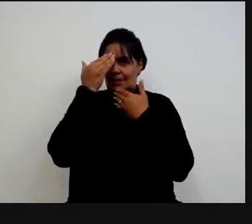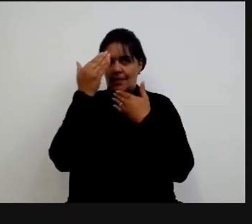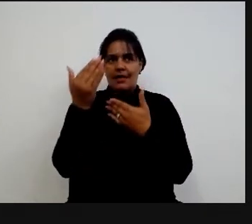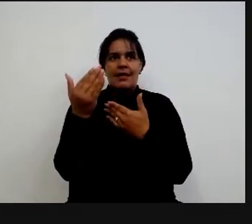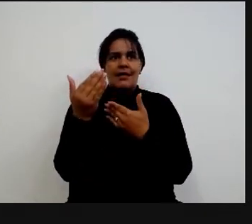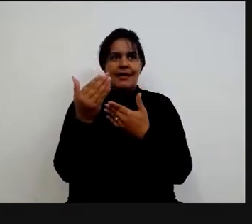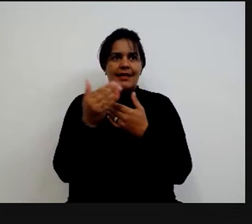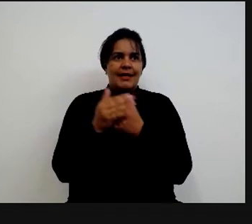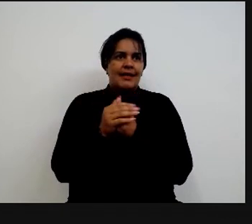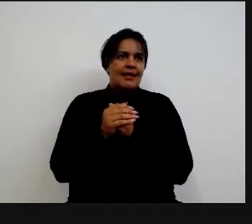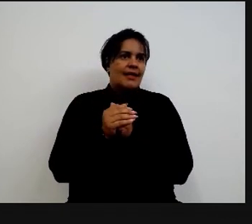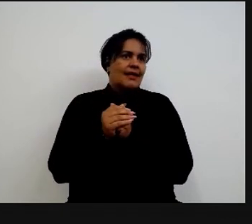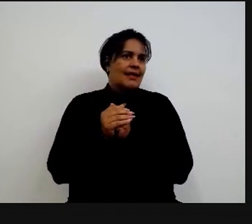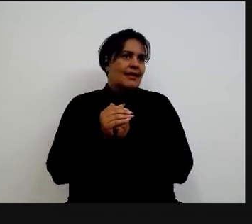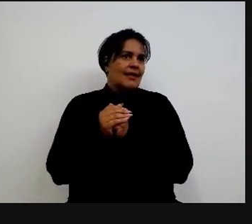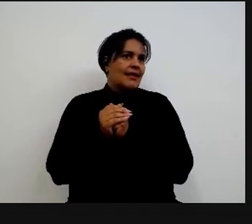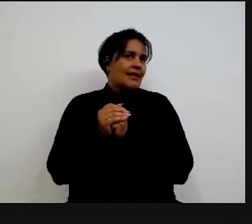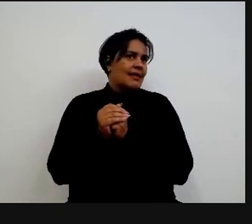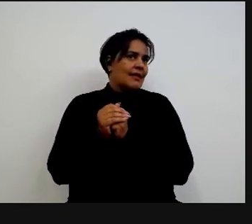Ricardo.